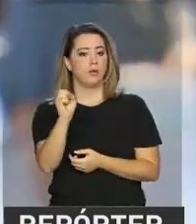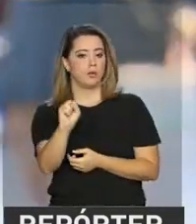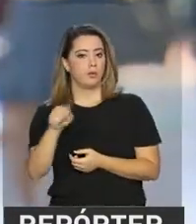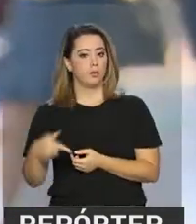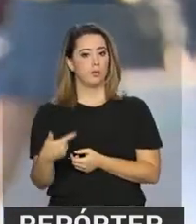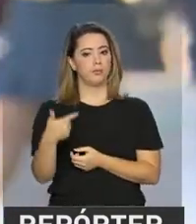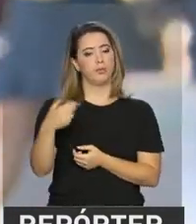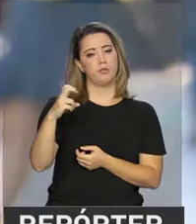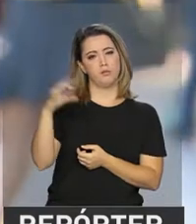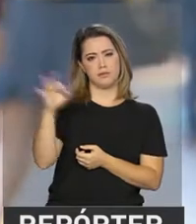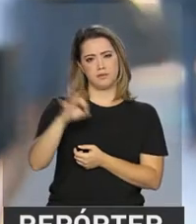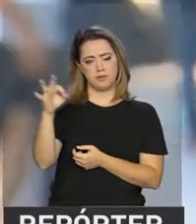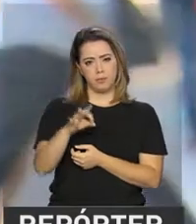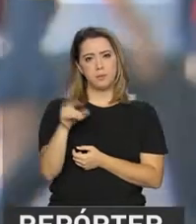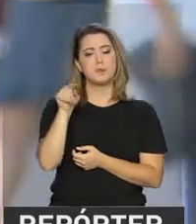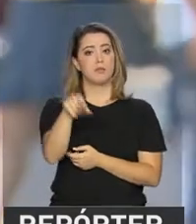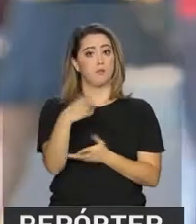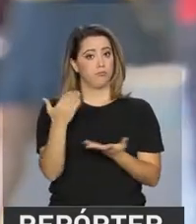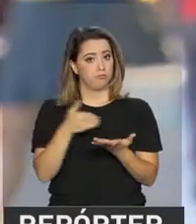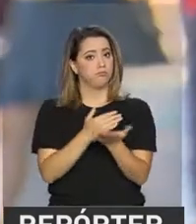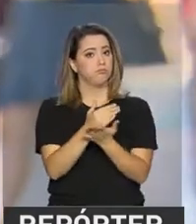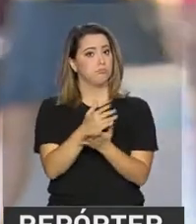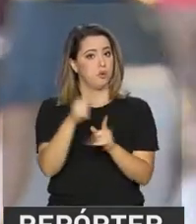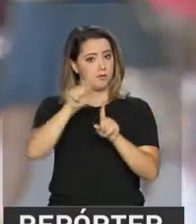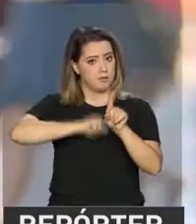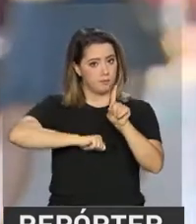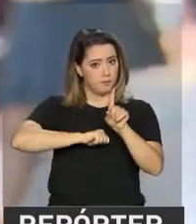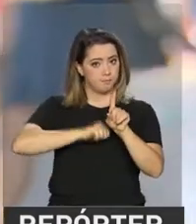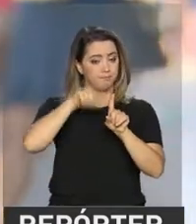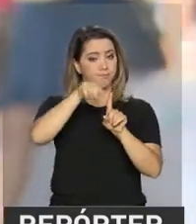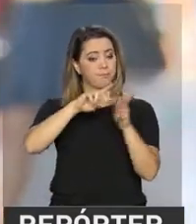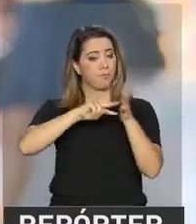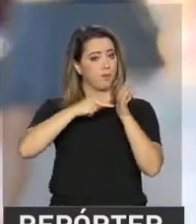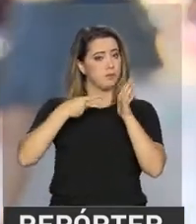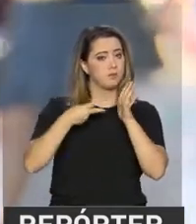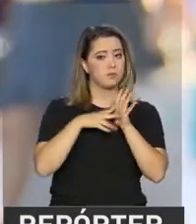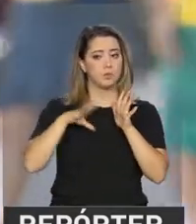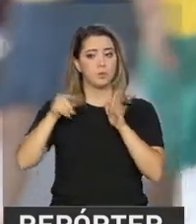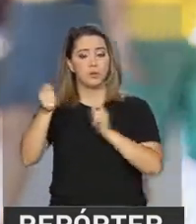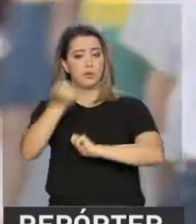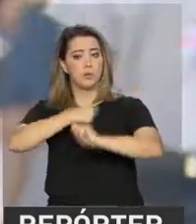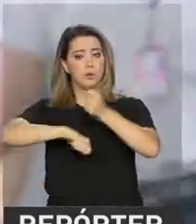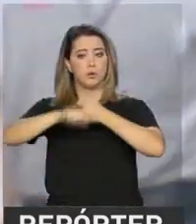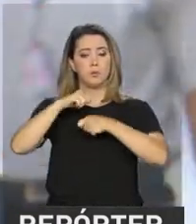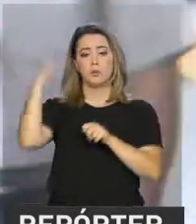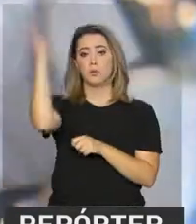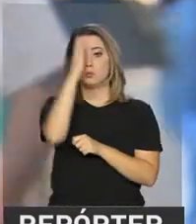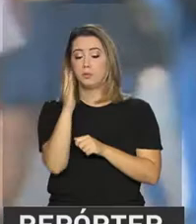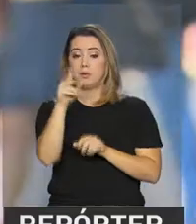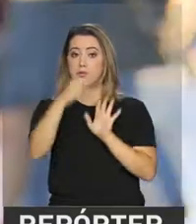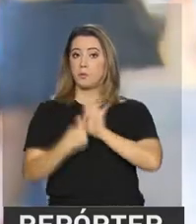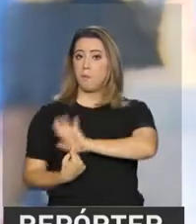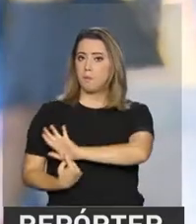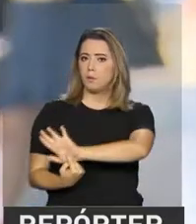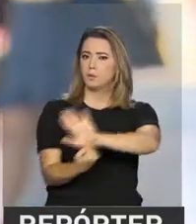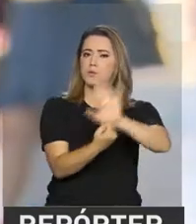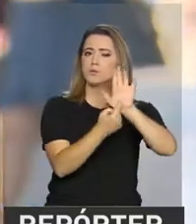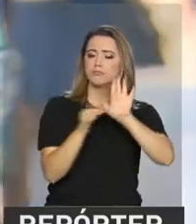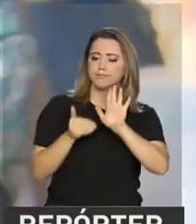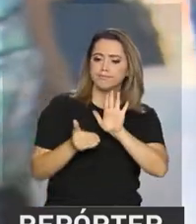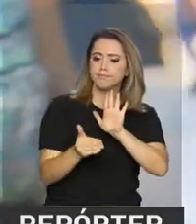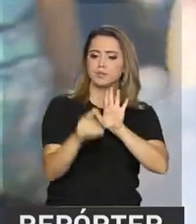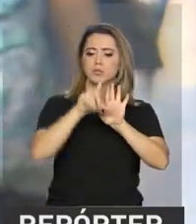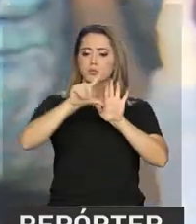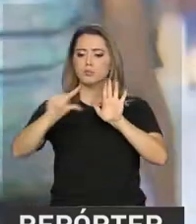8,25 por cento no começo deste mês referência para toda a economia brasileira o indicador deve seguir em queda